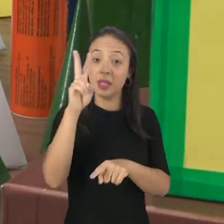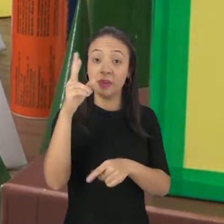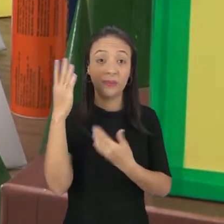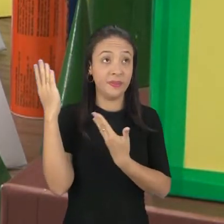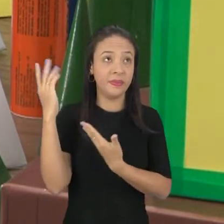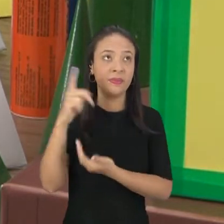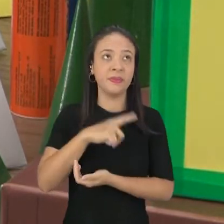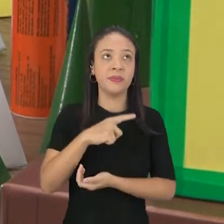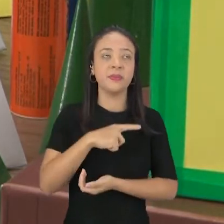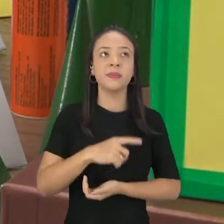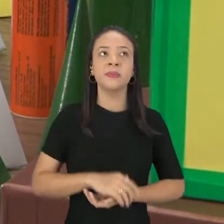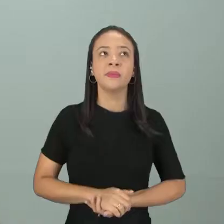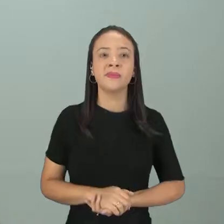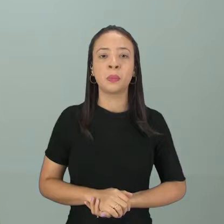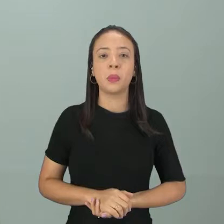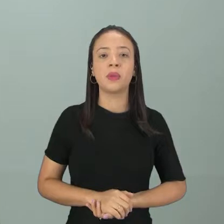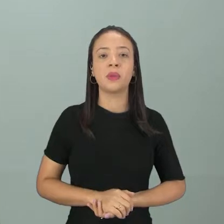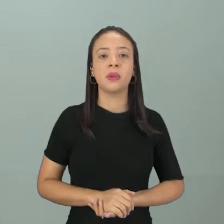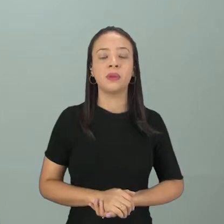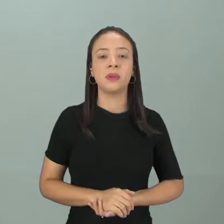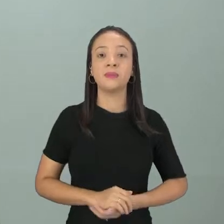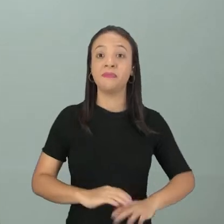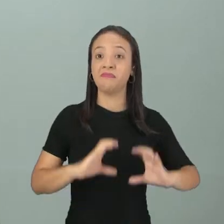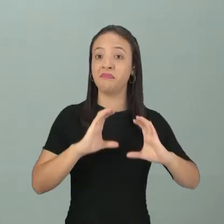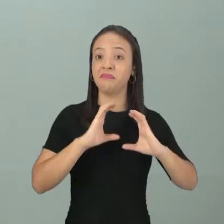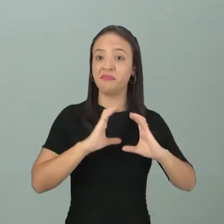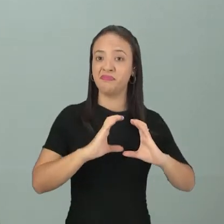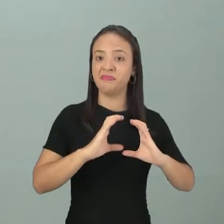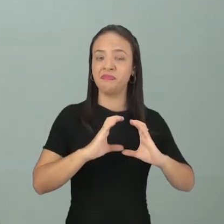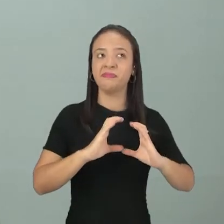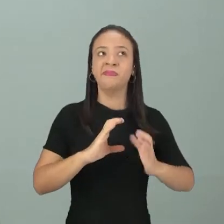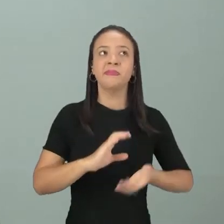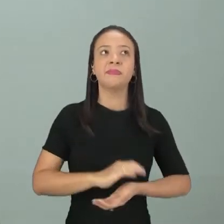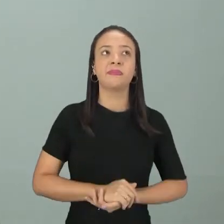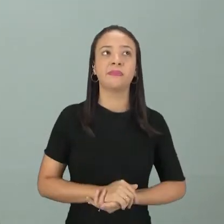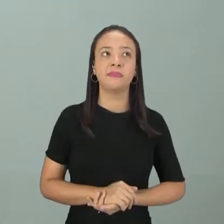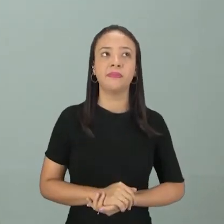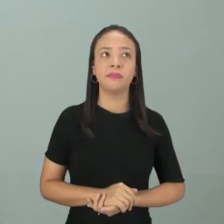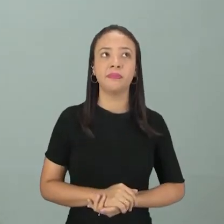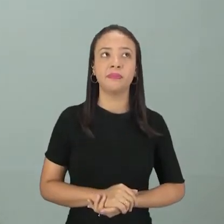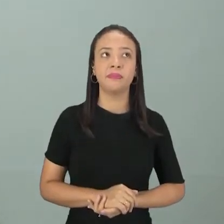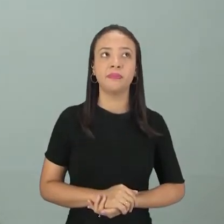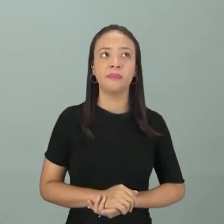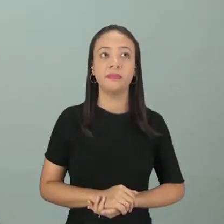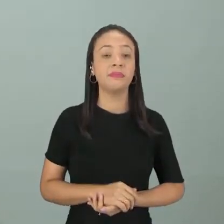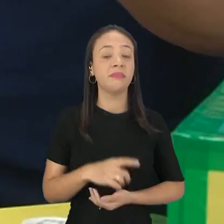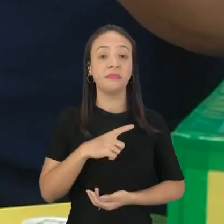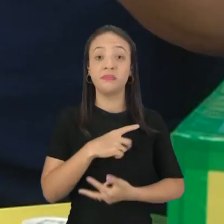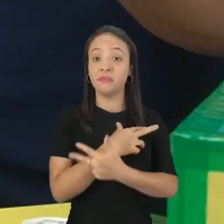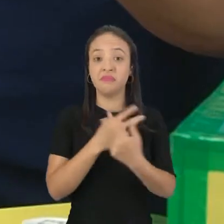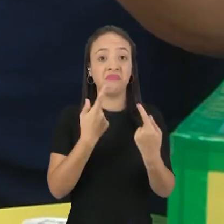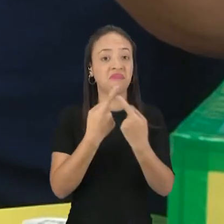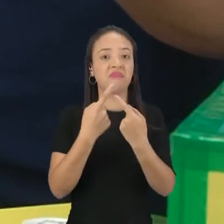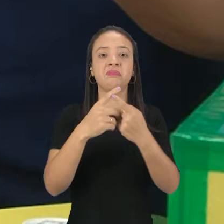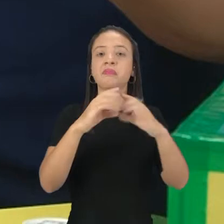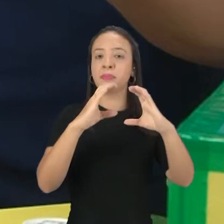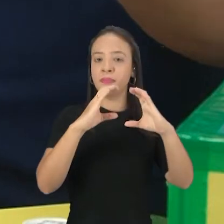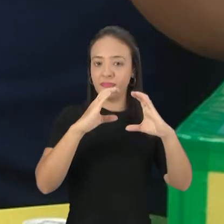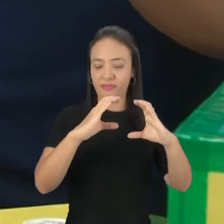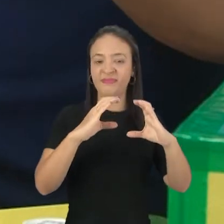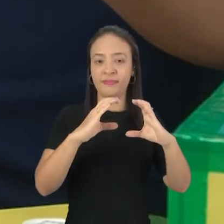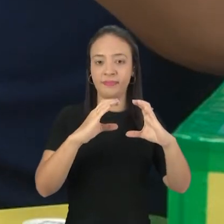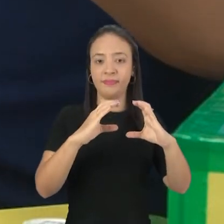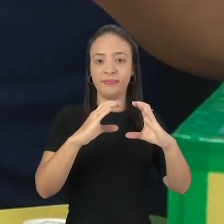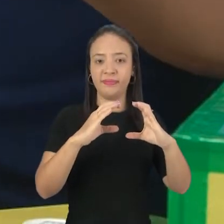Temos aqui uma bola, não é mesmo? Muito bem. Temos uma bola, temos bolas de diferentes tamanhos,